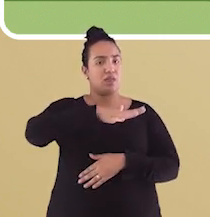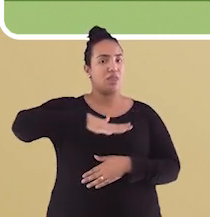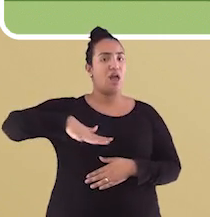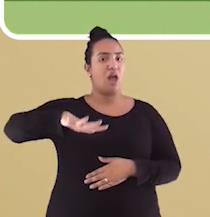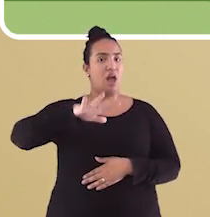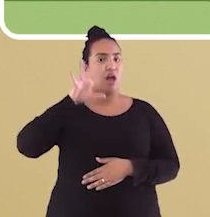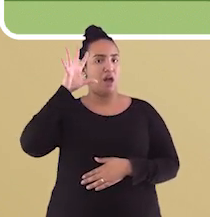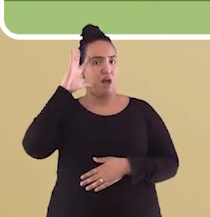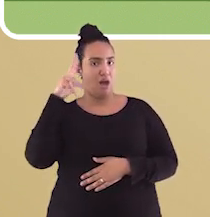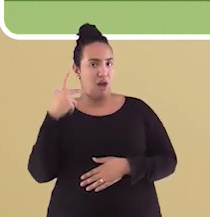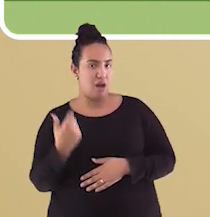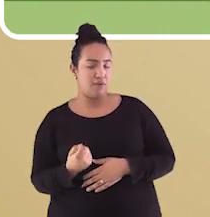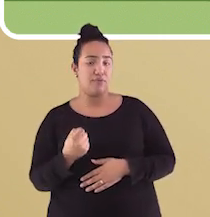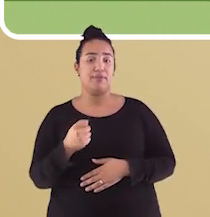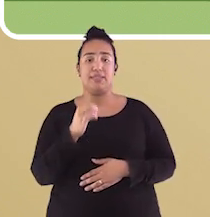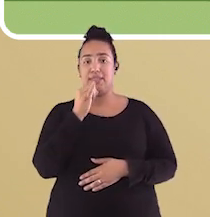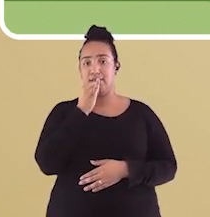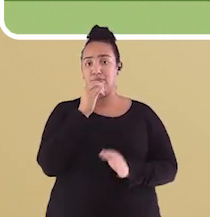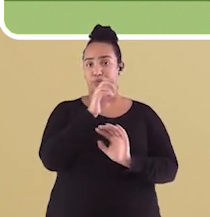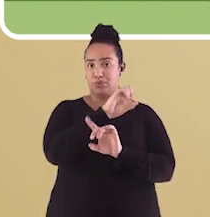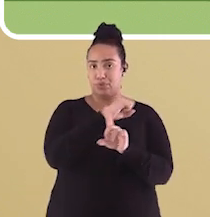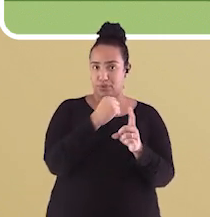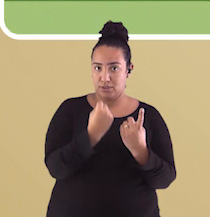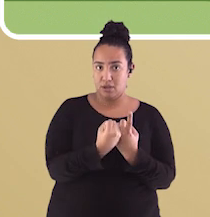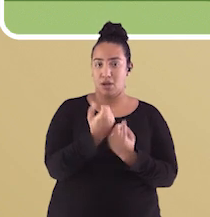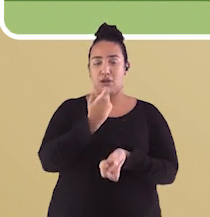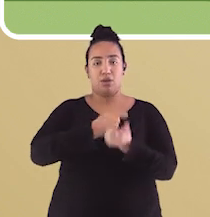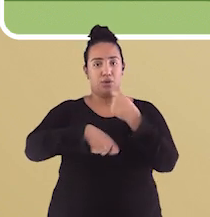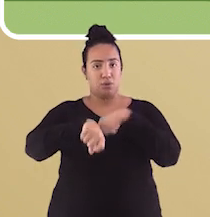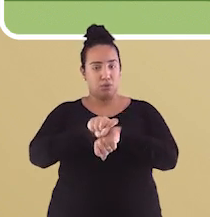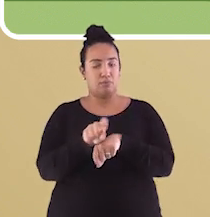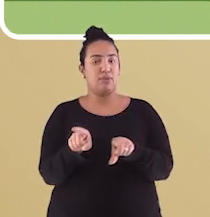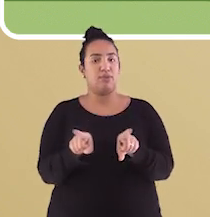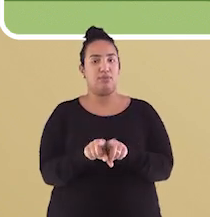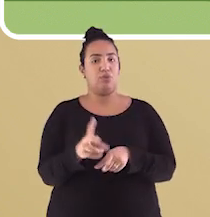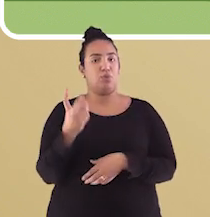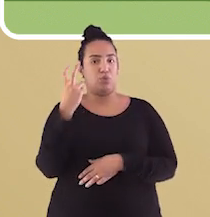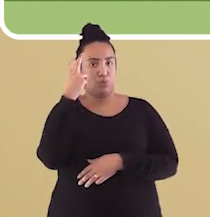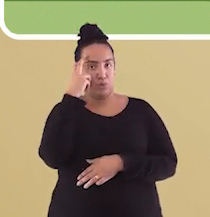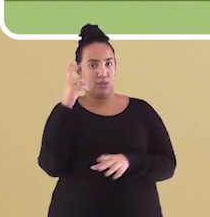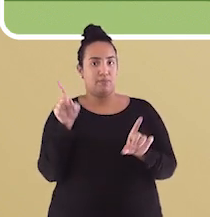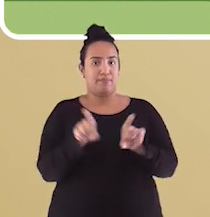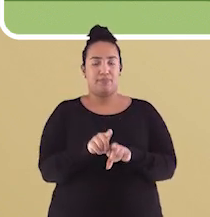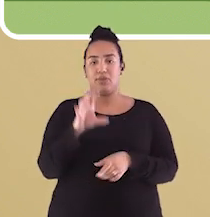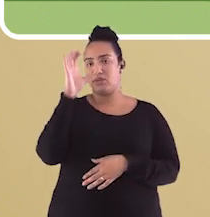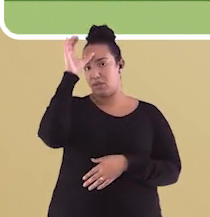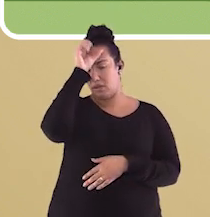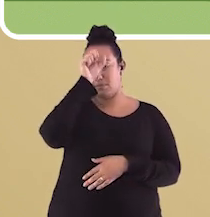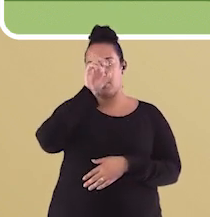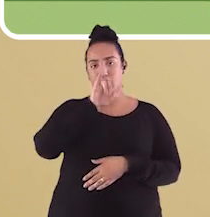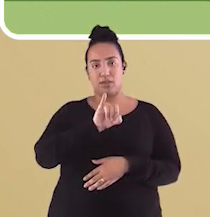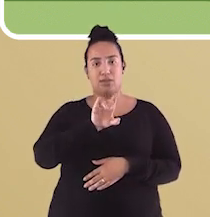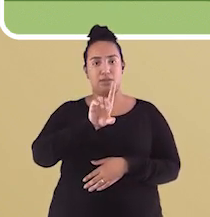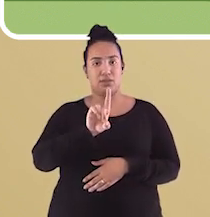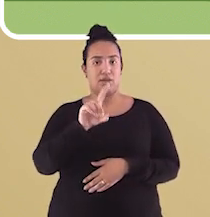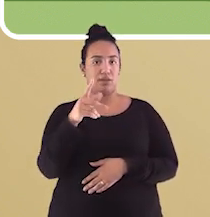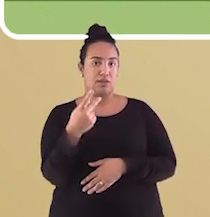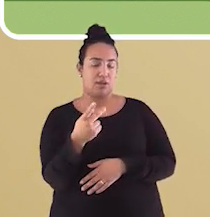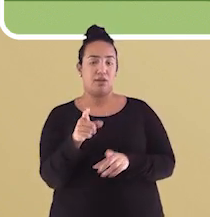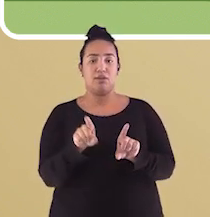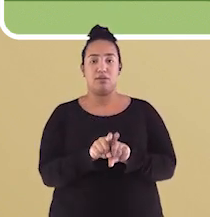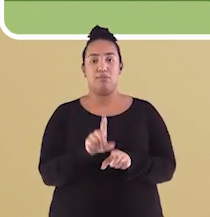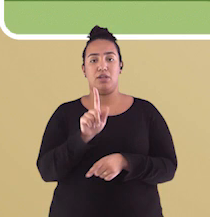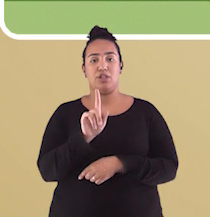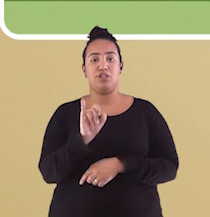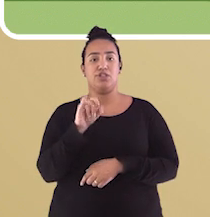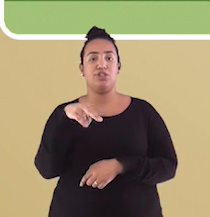africanos. Diferenças sociais, econômicas e culturais. Vimos sobre o IDH e o índice de Gini,